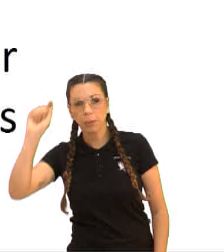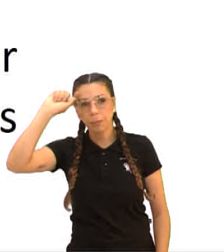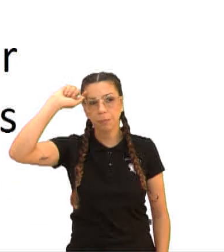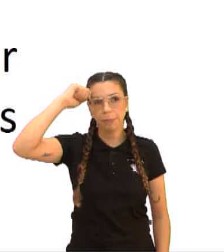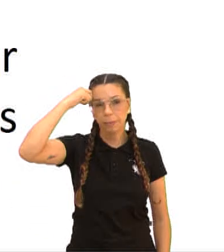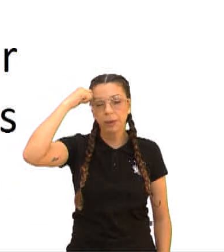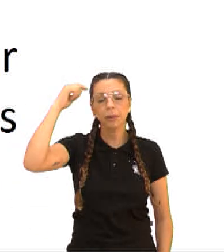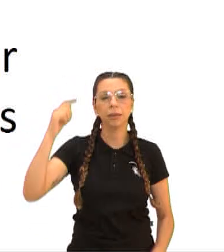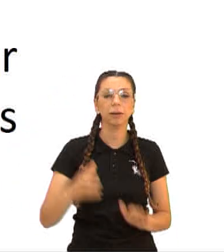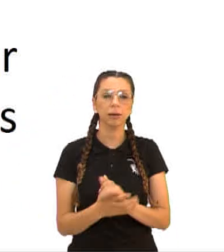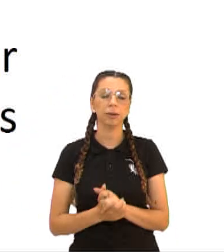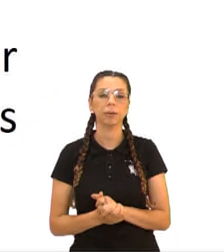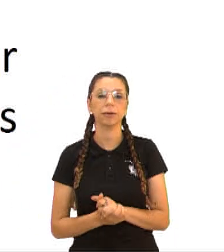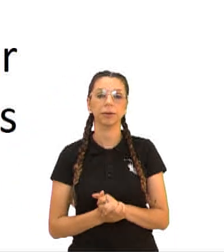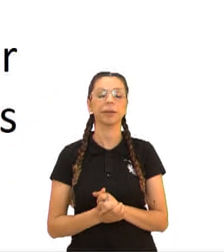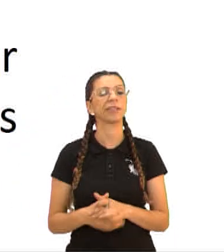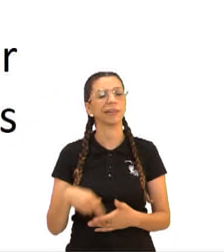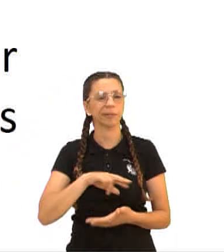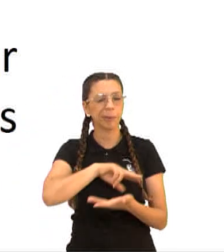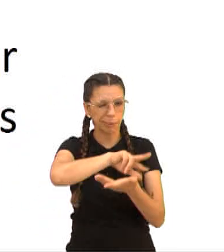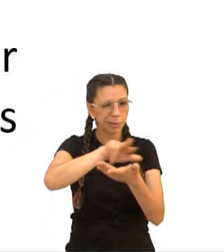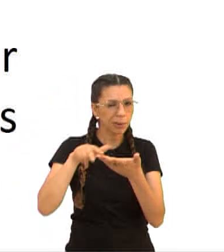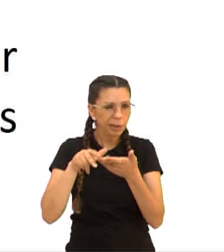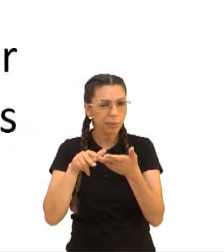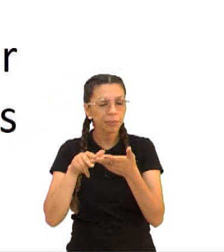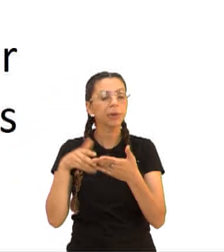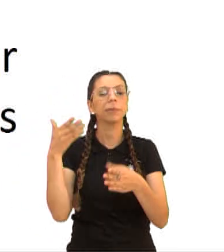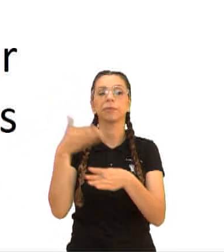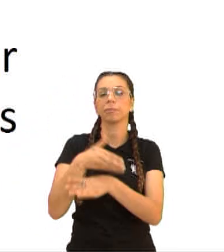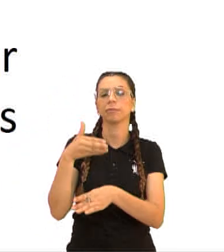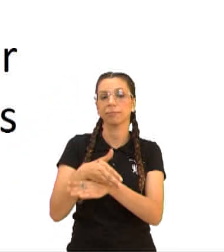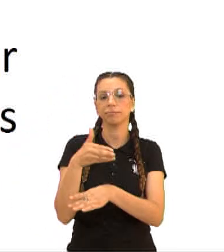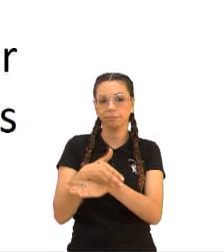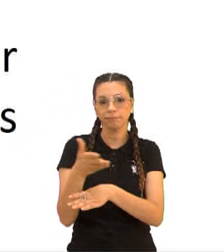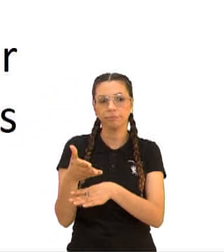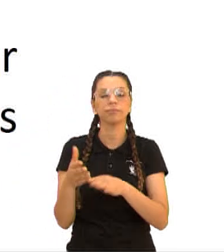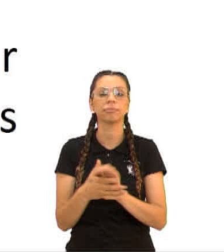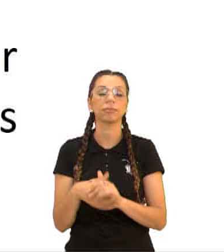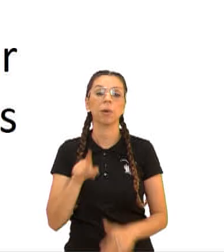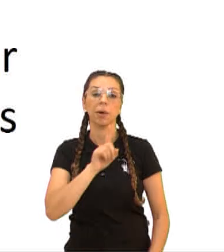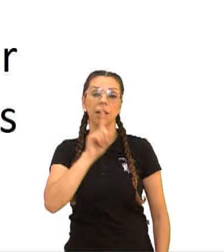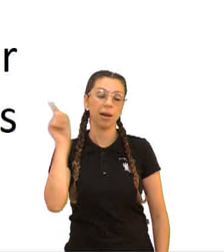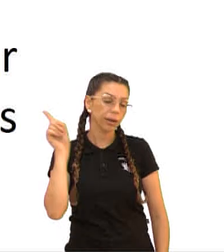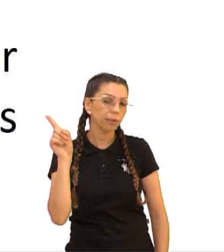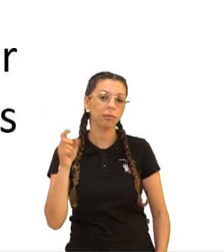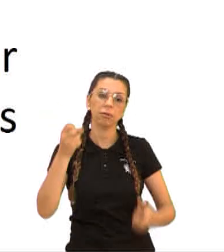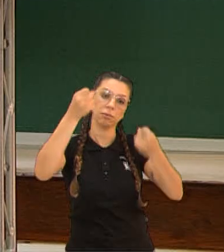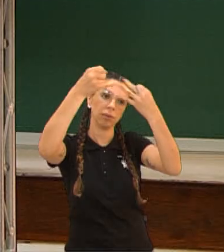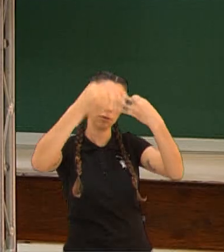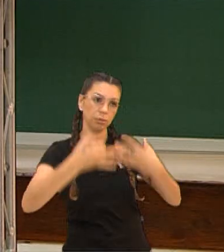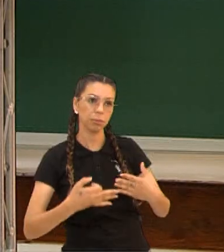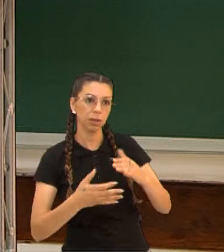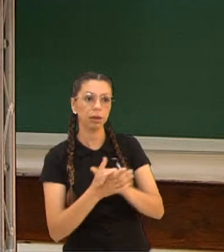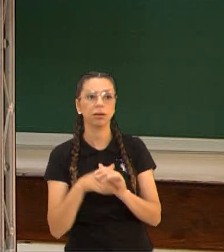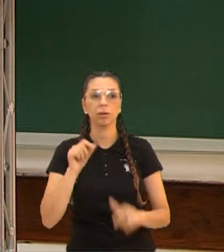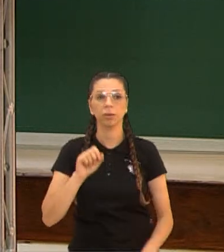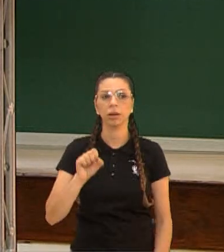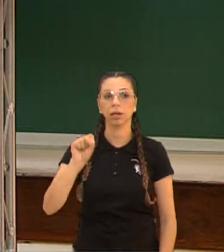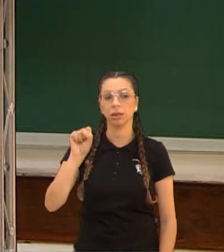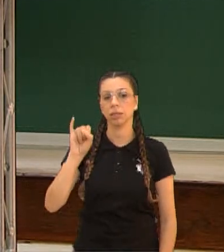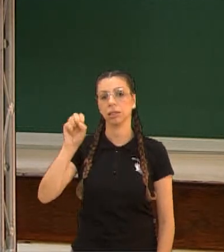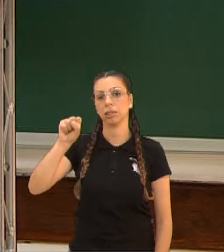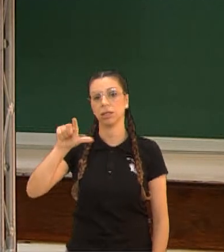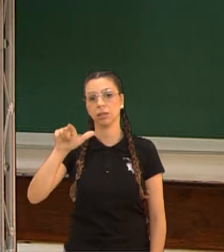Sisley, Monet e Berthe Morisot, tá? Então, aqui, pessoal, o que a gente não vai falar na aula de hoje é do Cézanne, porque ele